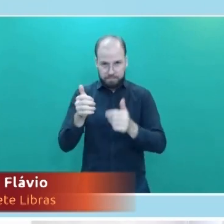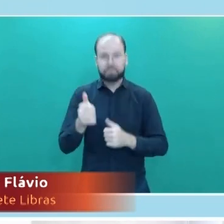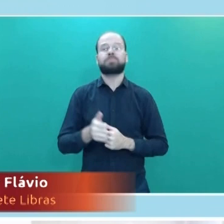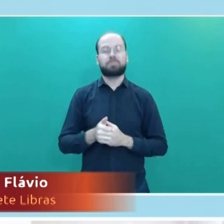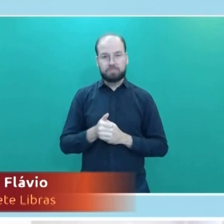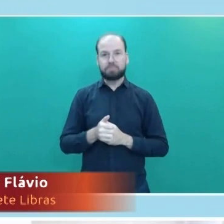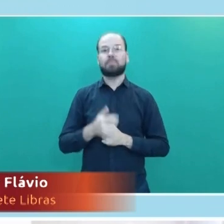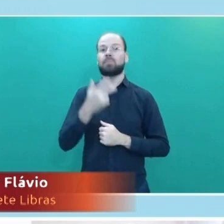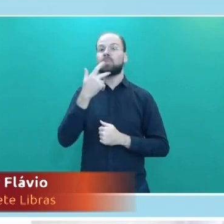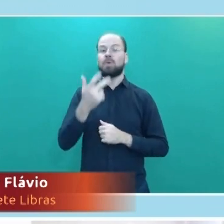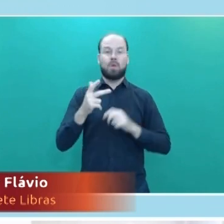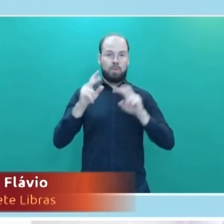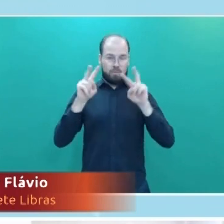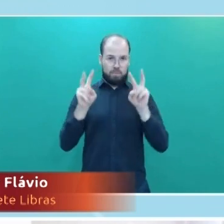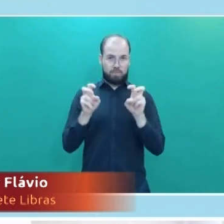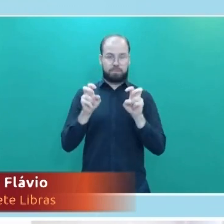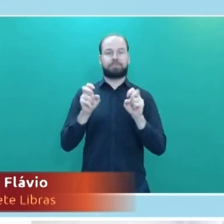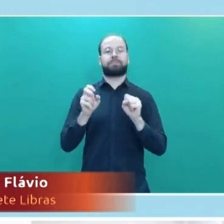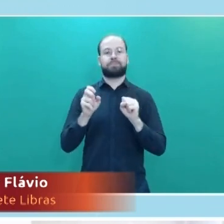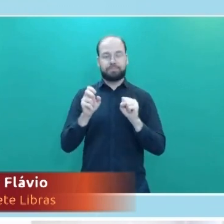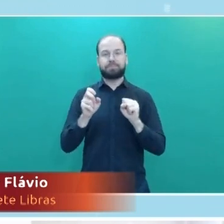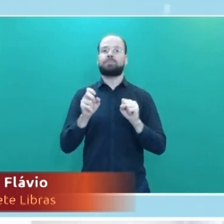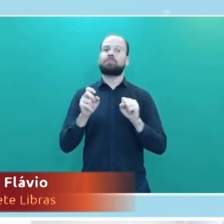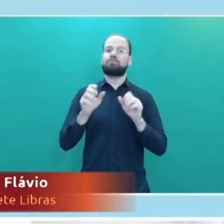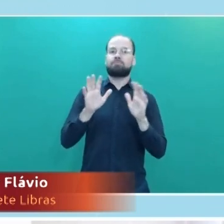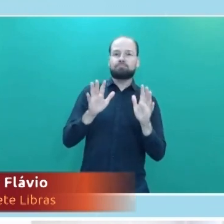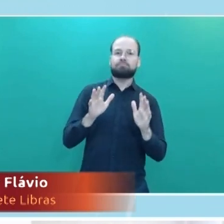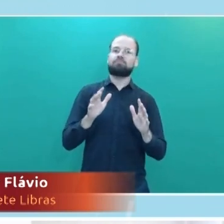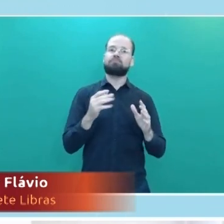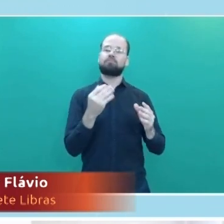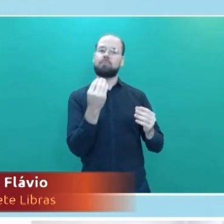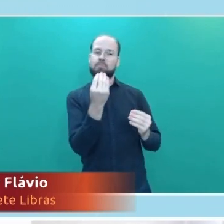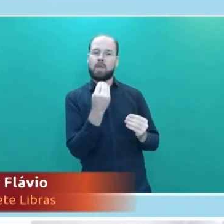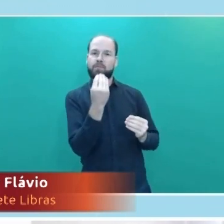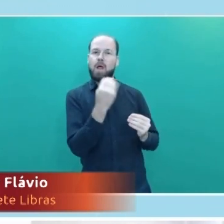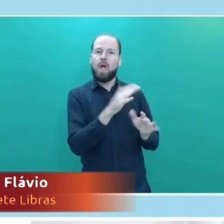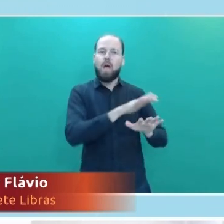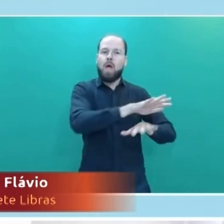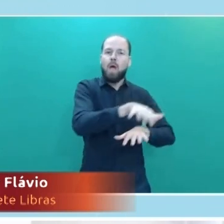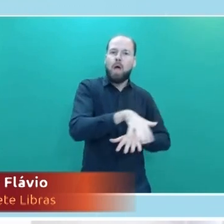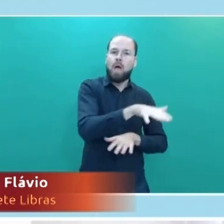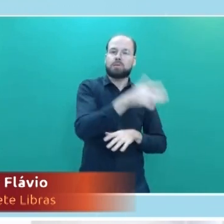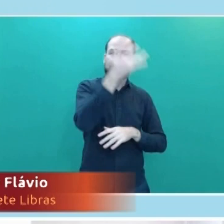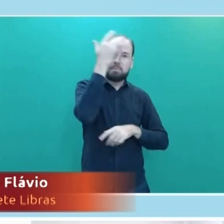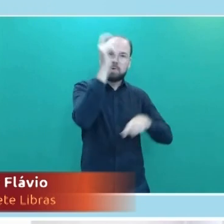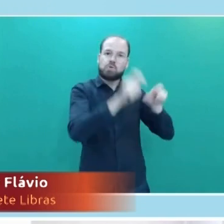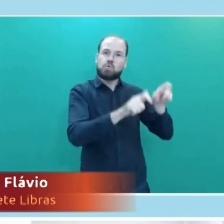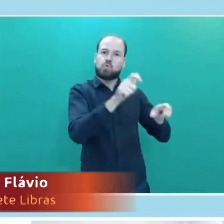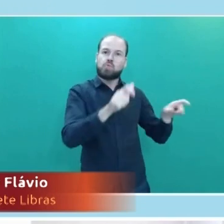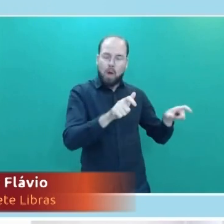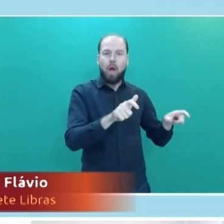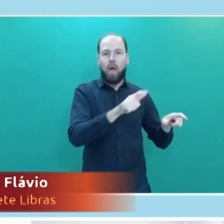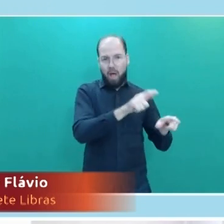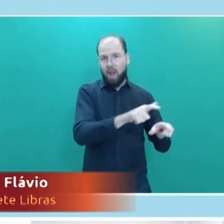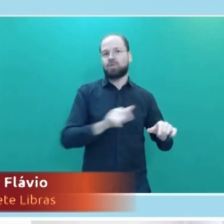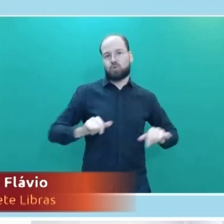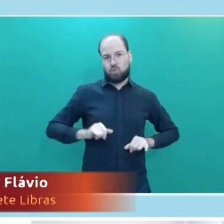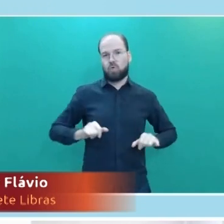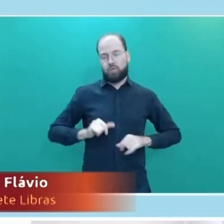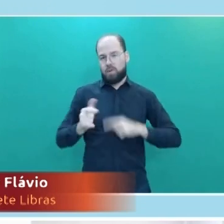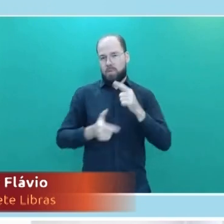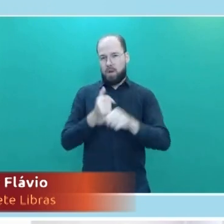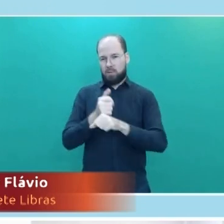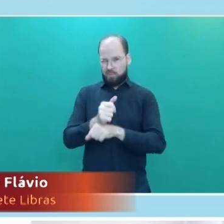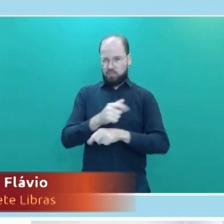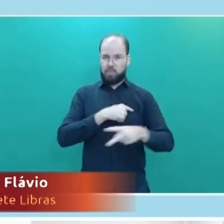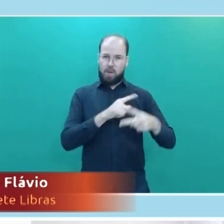pouco sobre isso também, da condição de muitas vezes vulnerabilidade dessas pessoas, né, que acabam vítimas desse trabalho escravo, tá bom? Se passar a palavra para o Xavier, depois